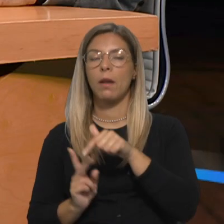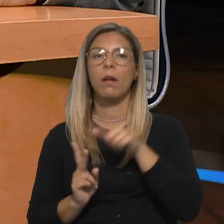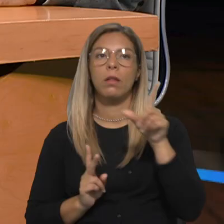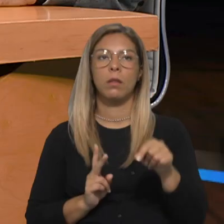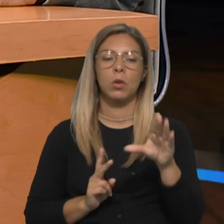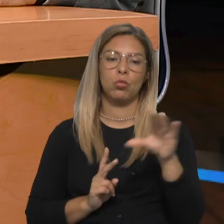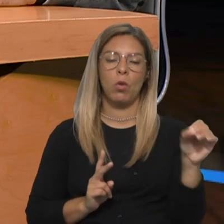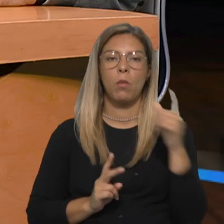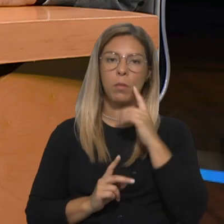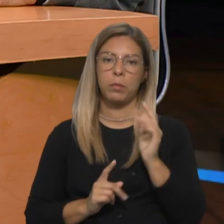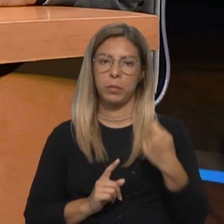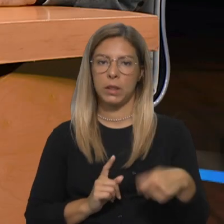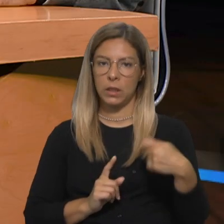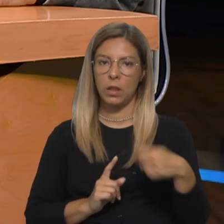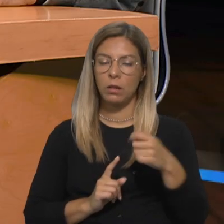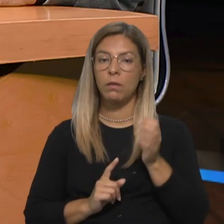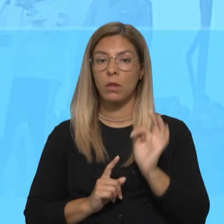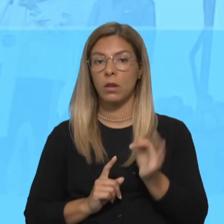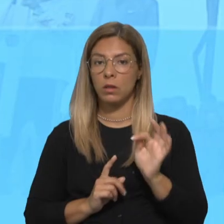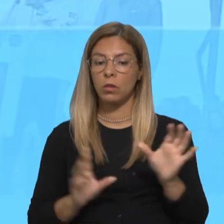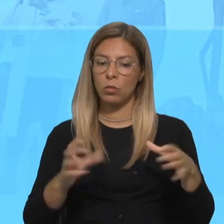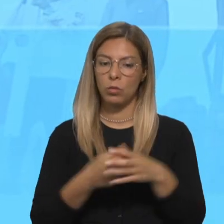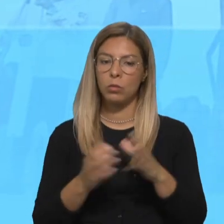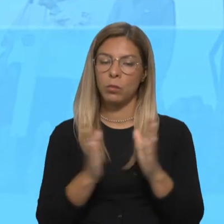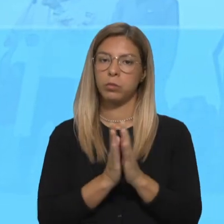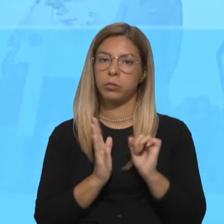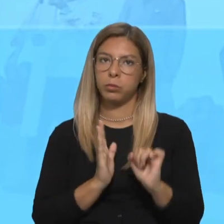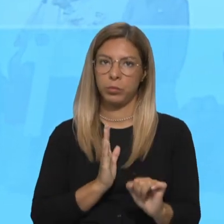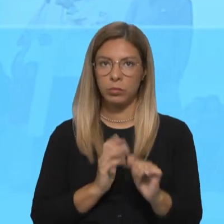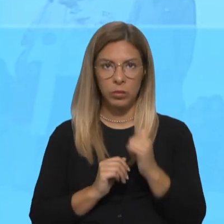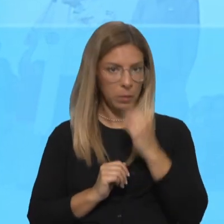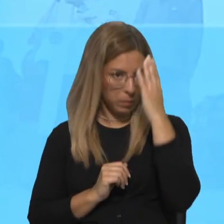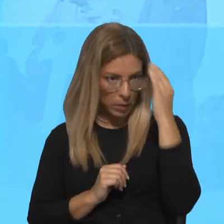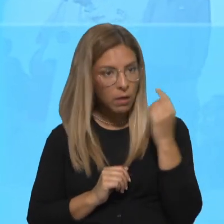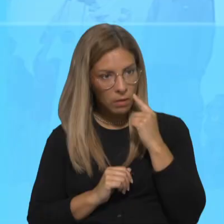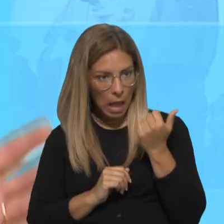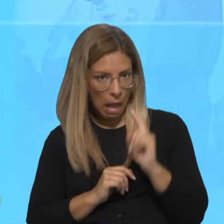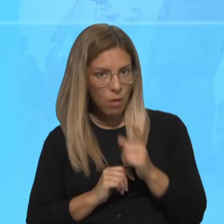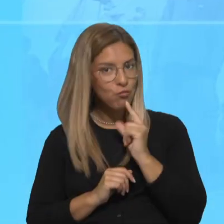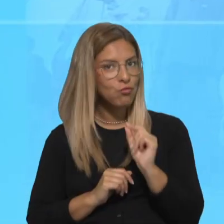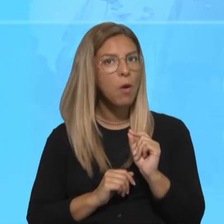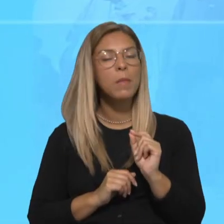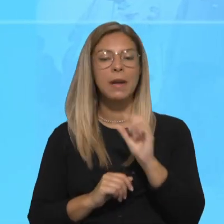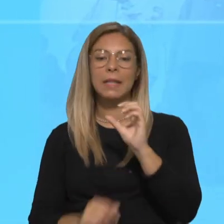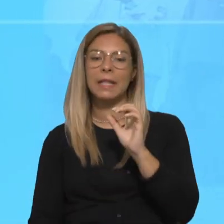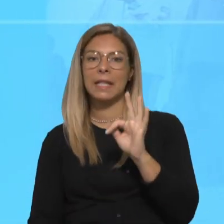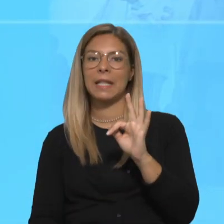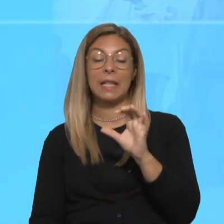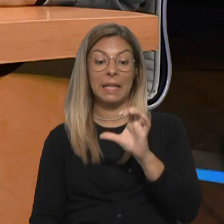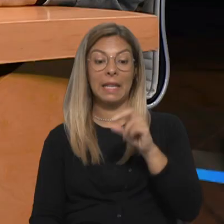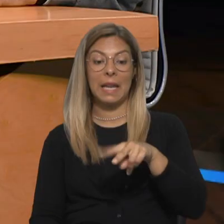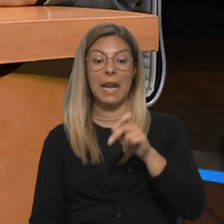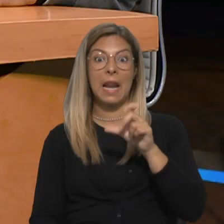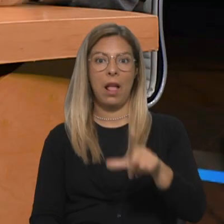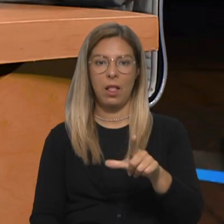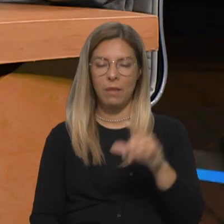da Confederação Nacional das Associações de Apostolado dos Leigos. Creio que é assim, João, o nome da CNAL, não é? Muito boa tarde. Obrigado